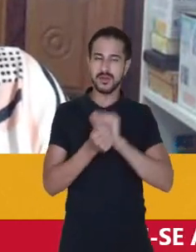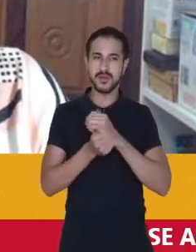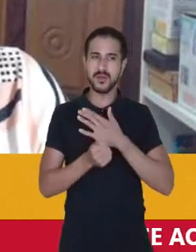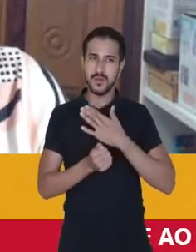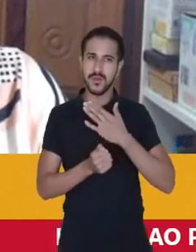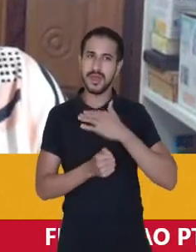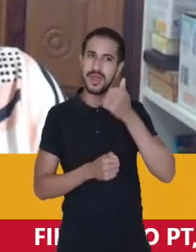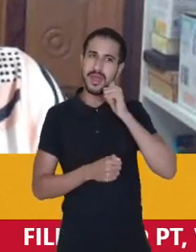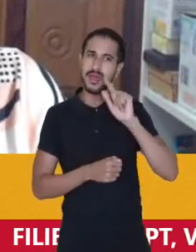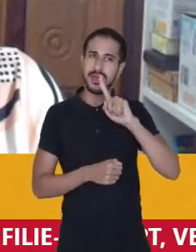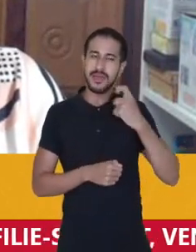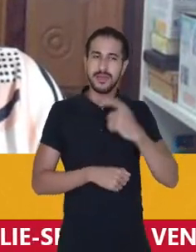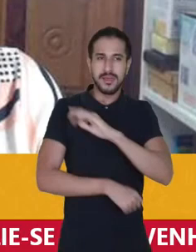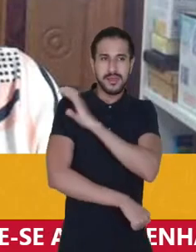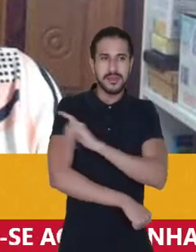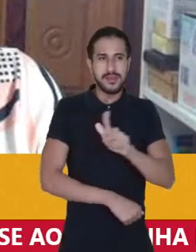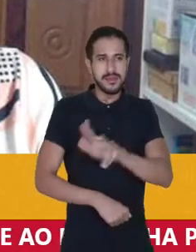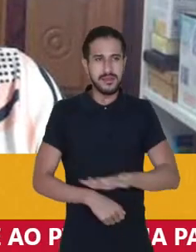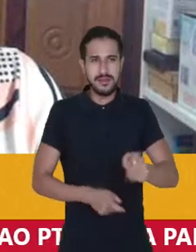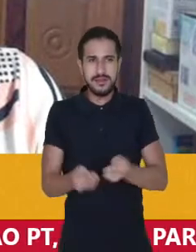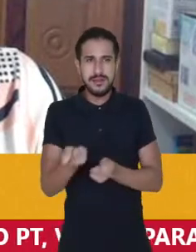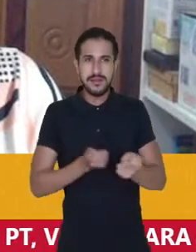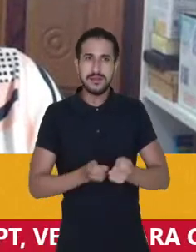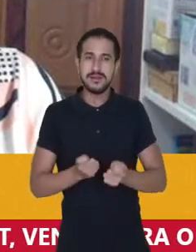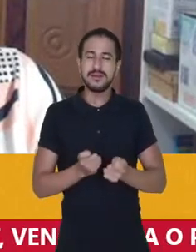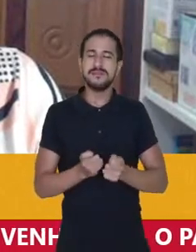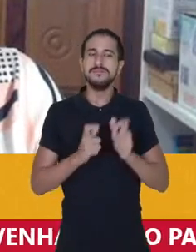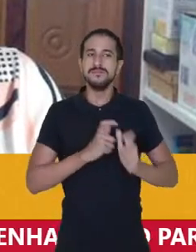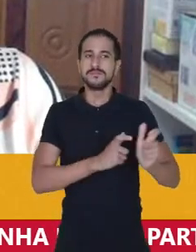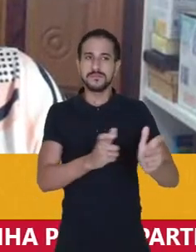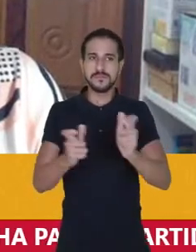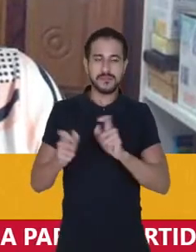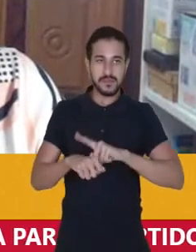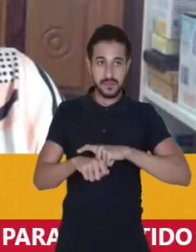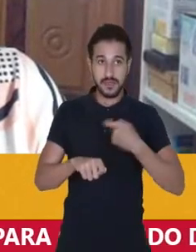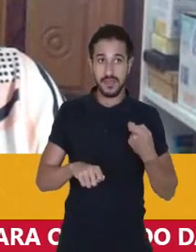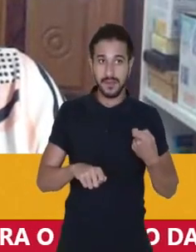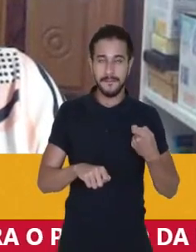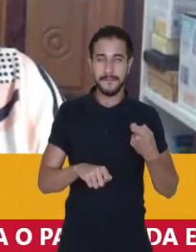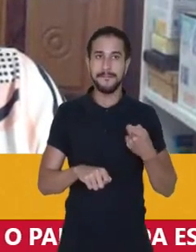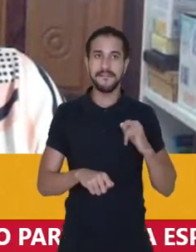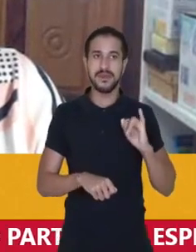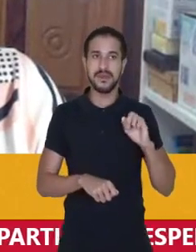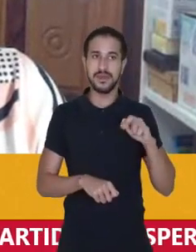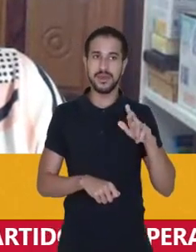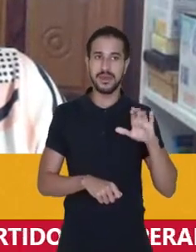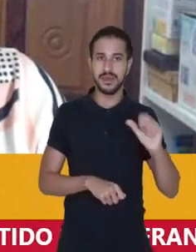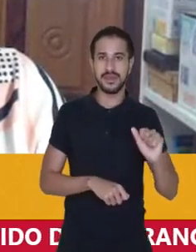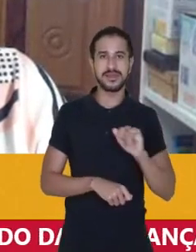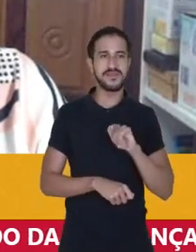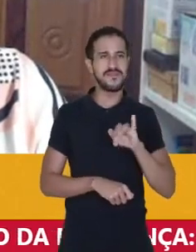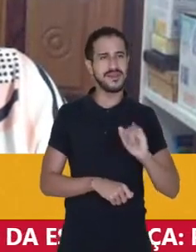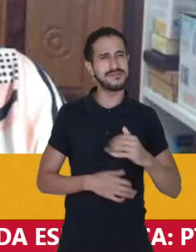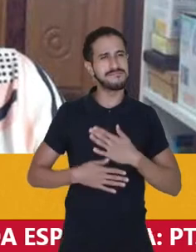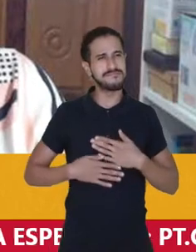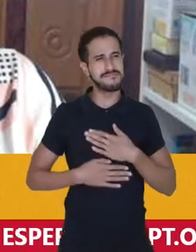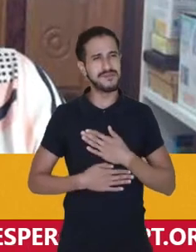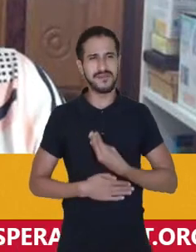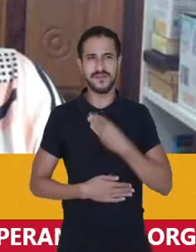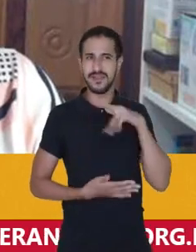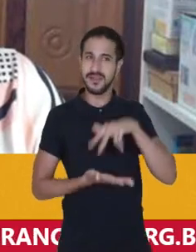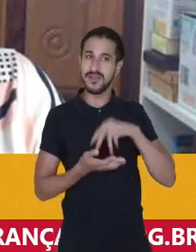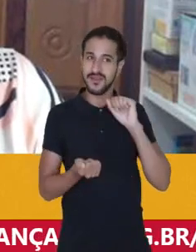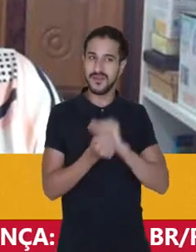é ex-coordenadora geral de regularização dos territórios de quilombos, do INCRA. Givânia, é um prazer ter você aqui